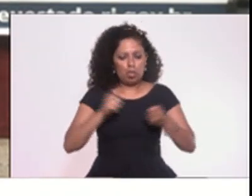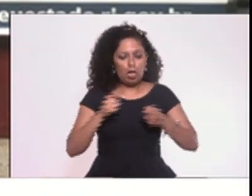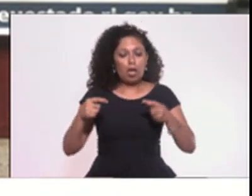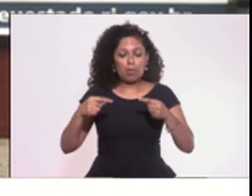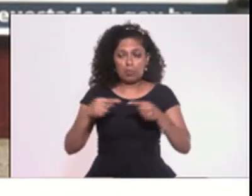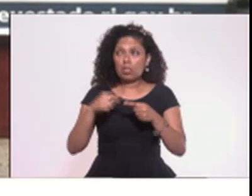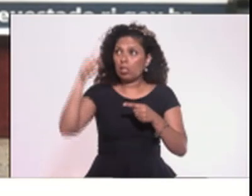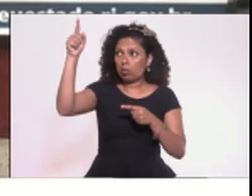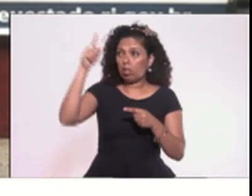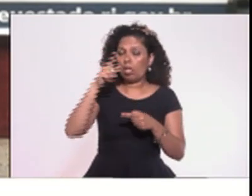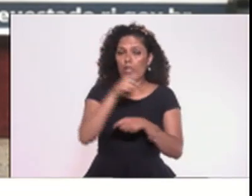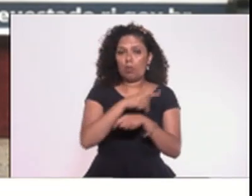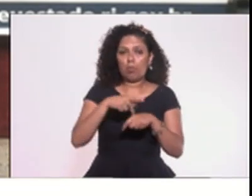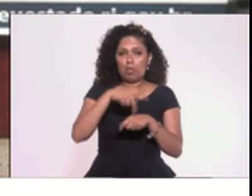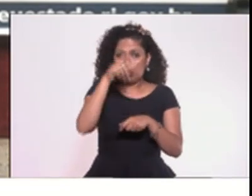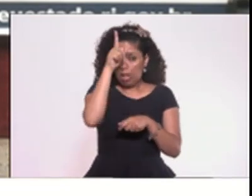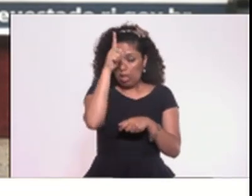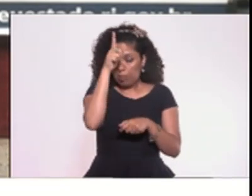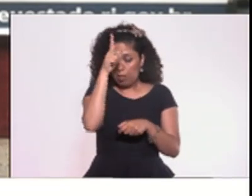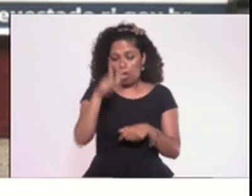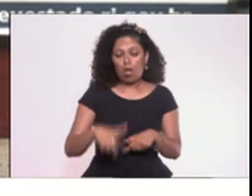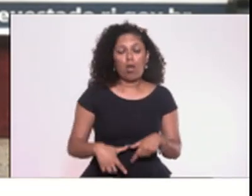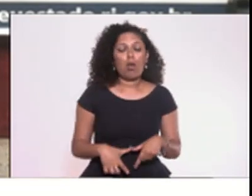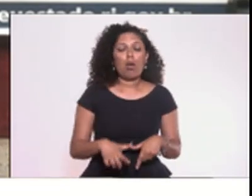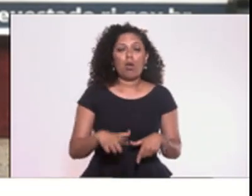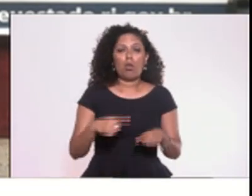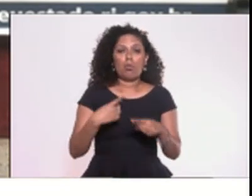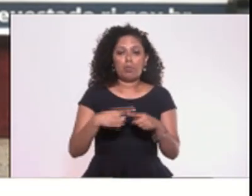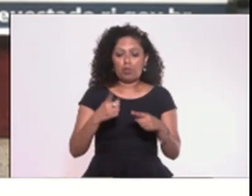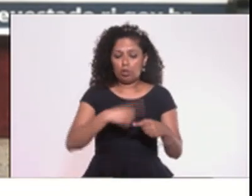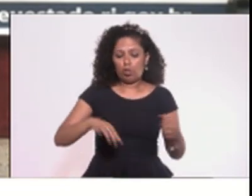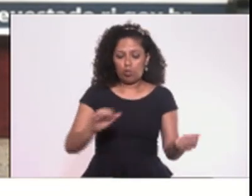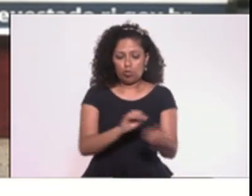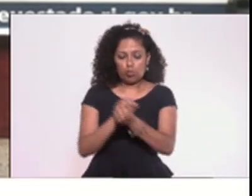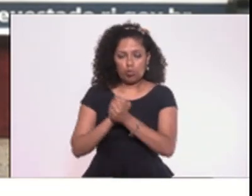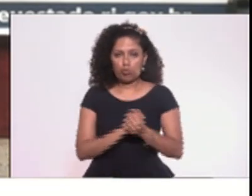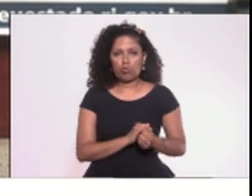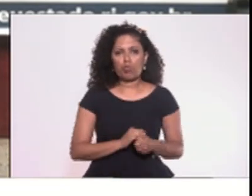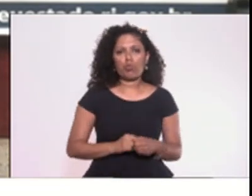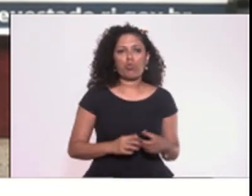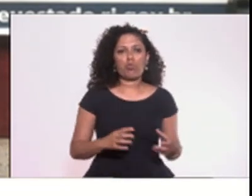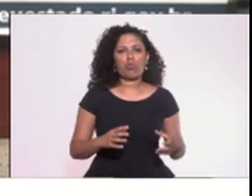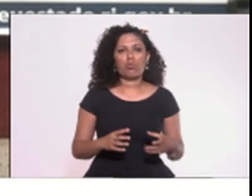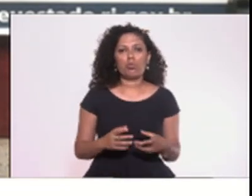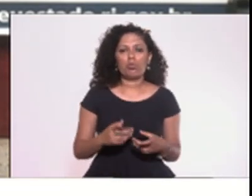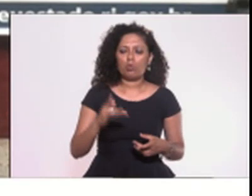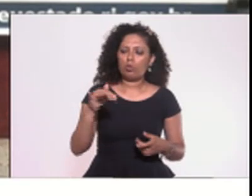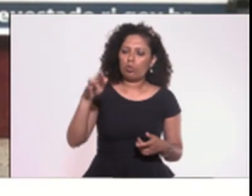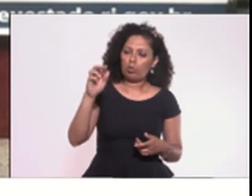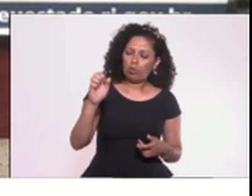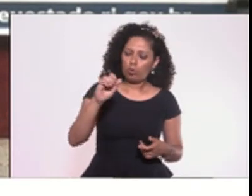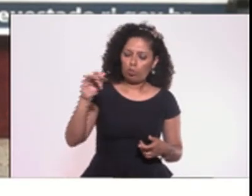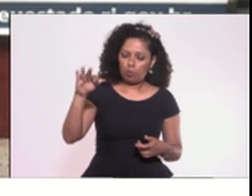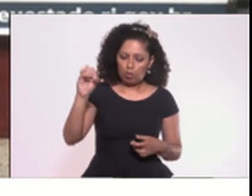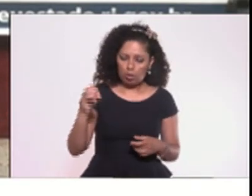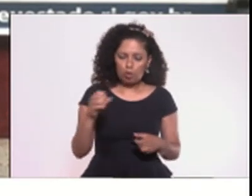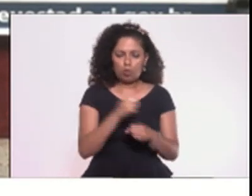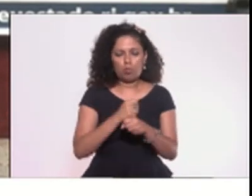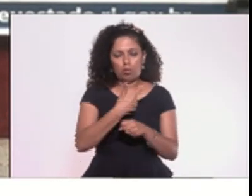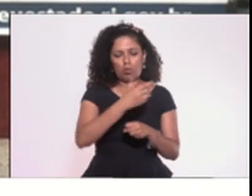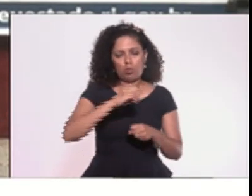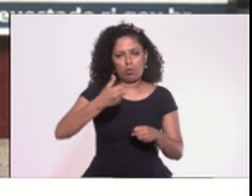por conta dessa aproximação que nós estamos fazendo. E no Green Rio 2019, em maio,